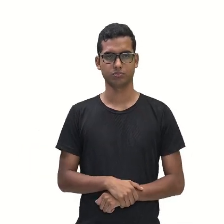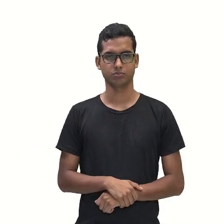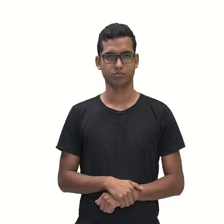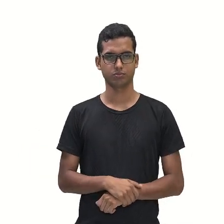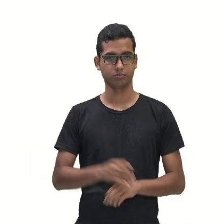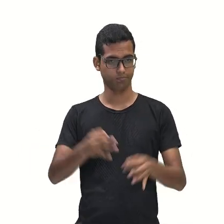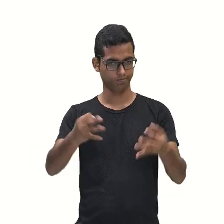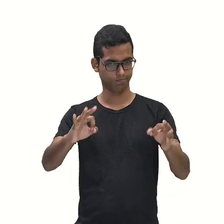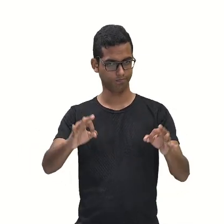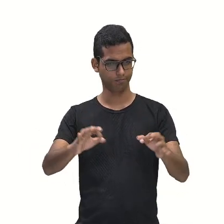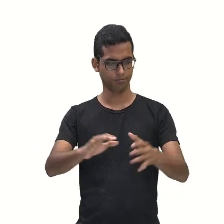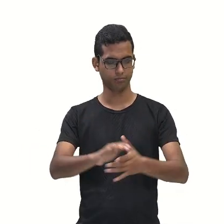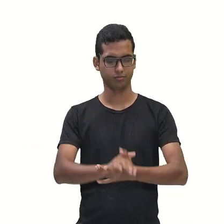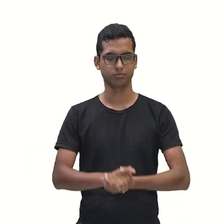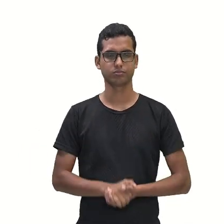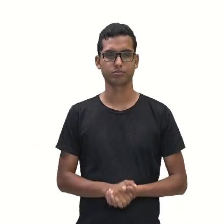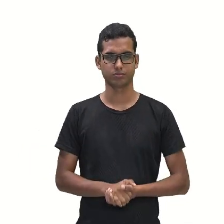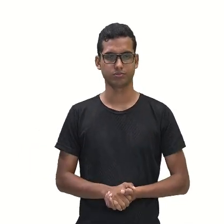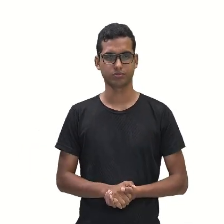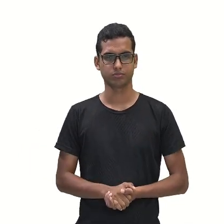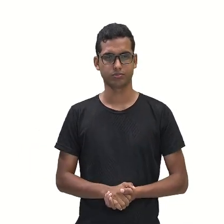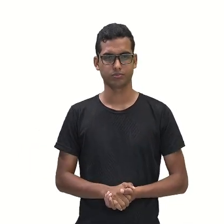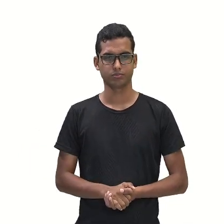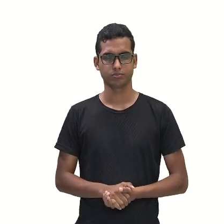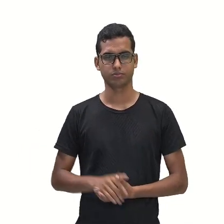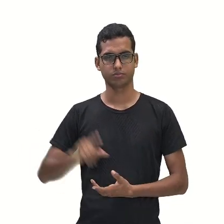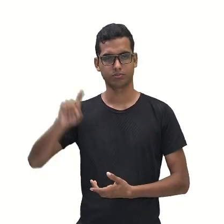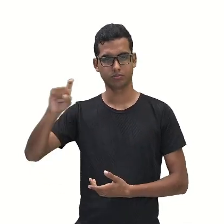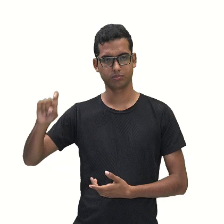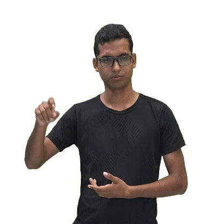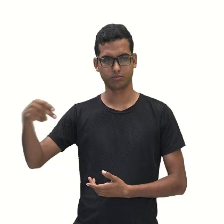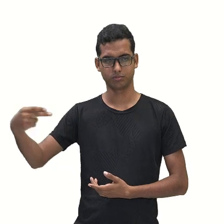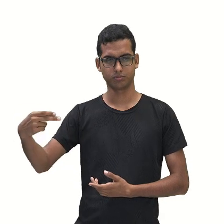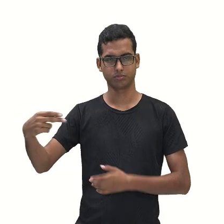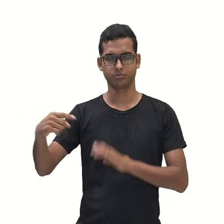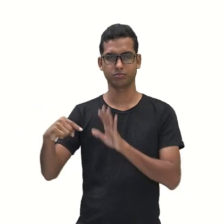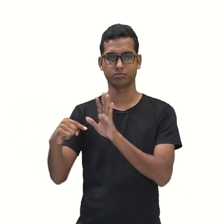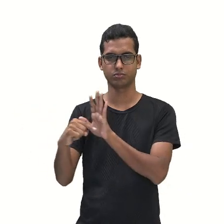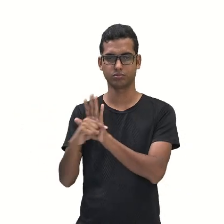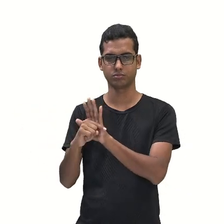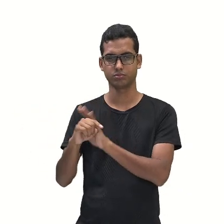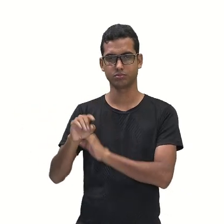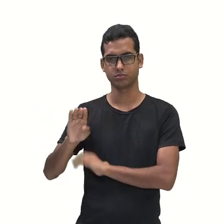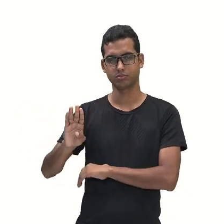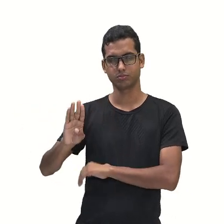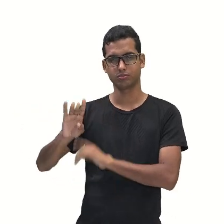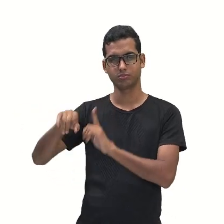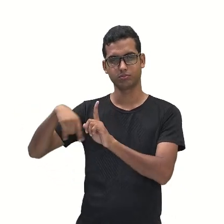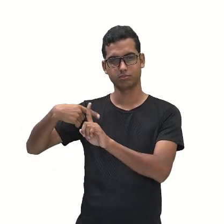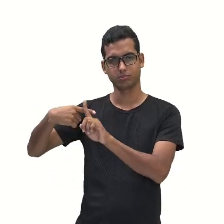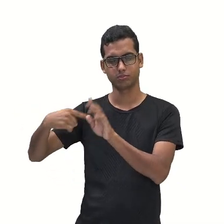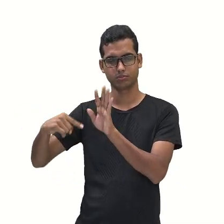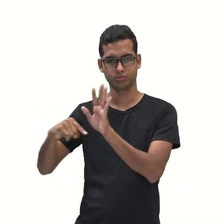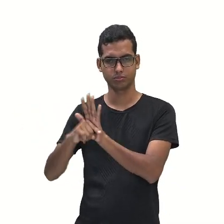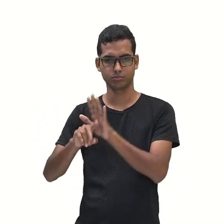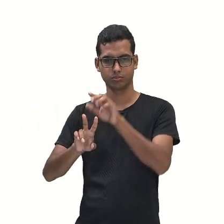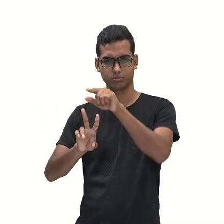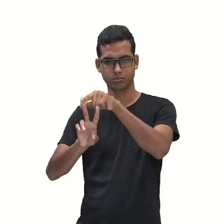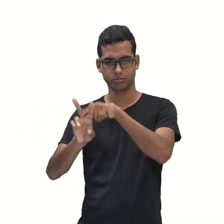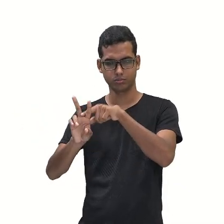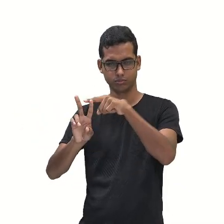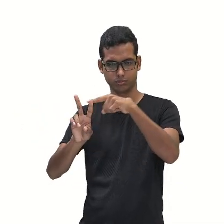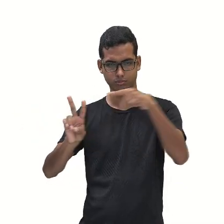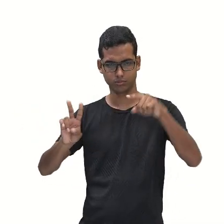Ok? X igual menos o b, mais ou menos raiz de delta